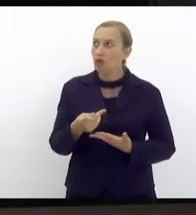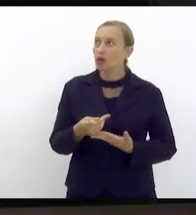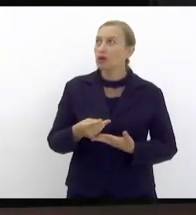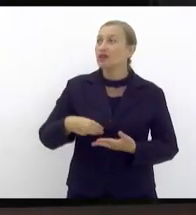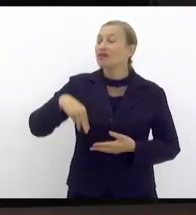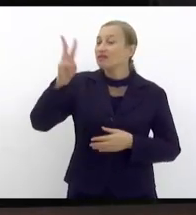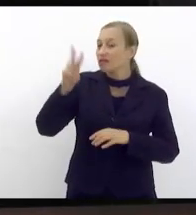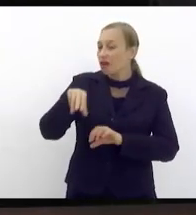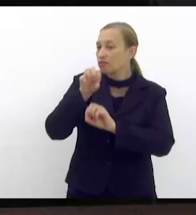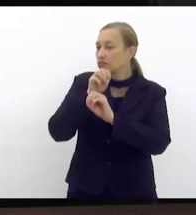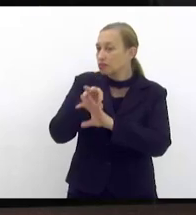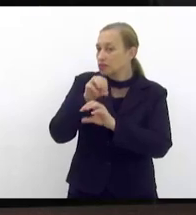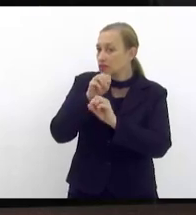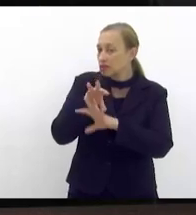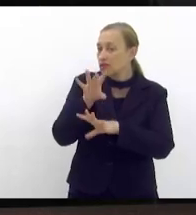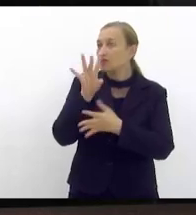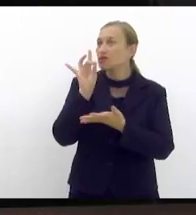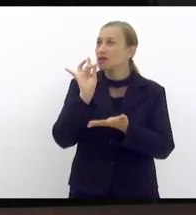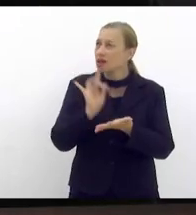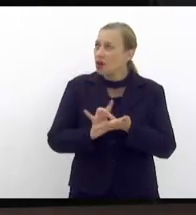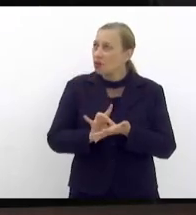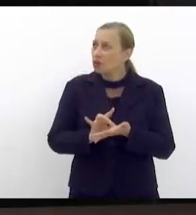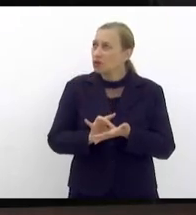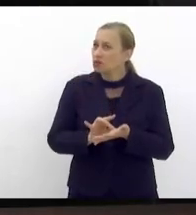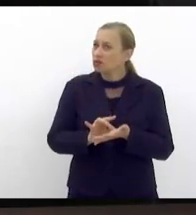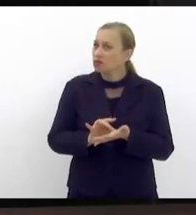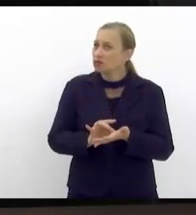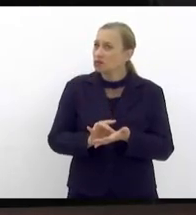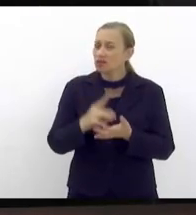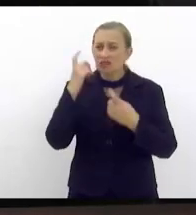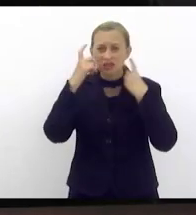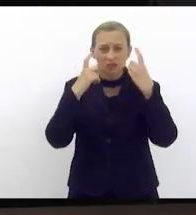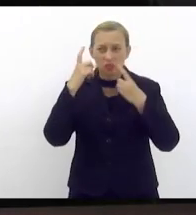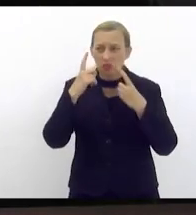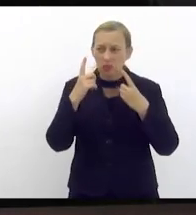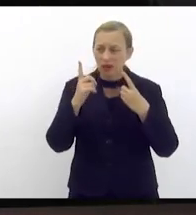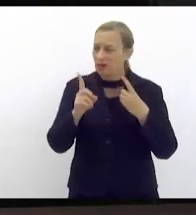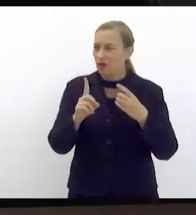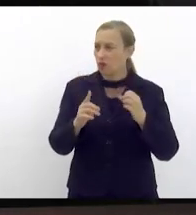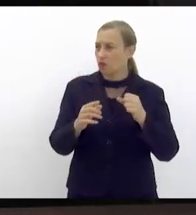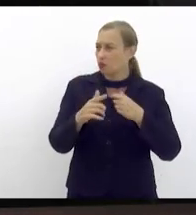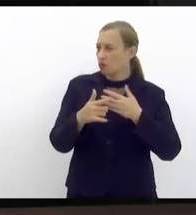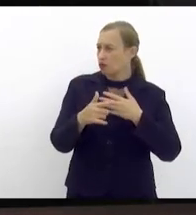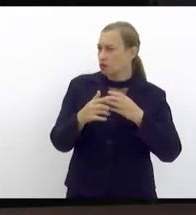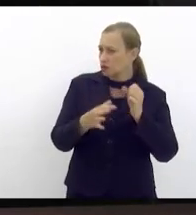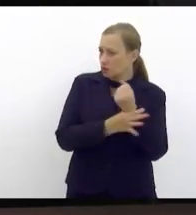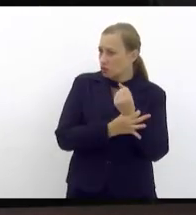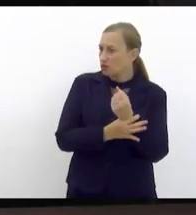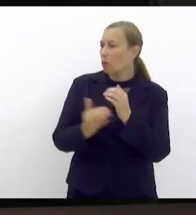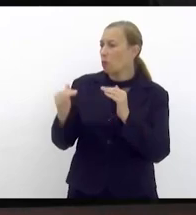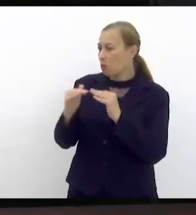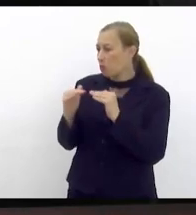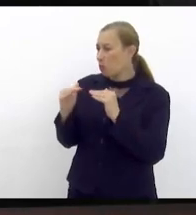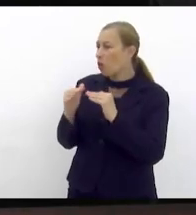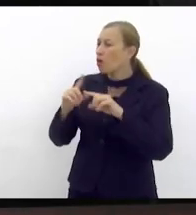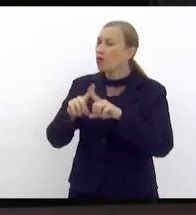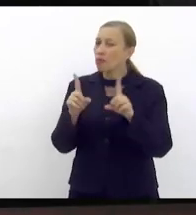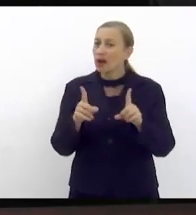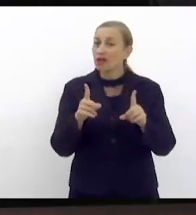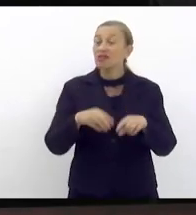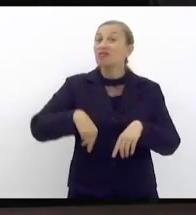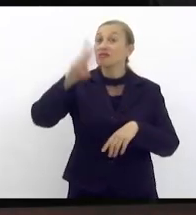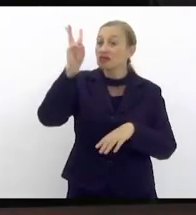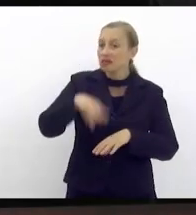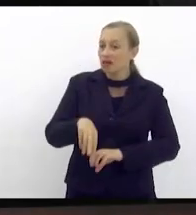leciona realmente não tem se preocupar com a segurança Deputado eu concordo com a senhora mas quem